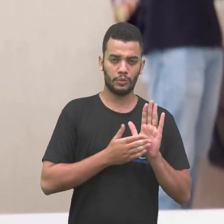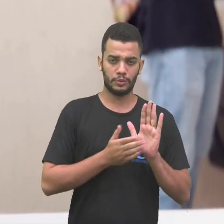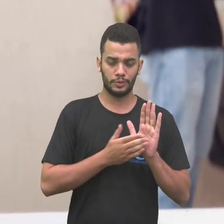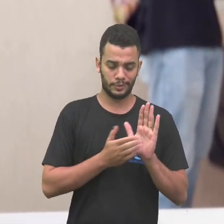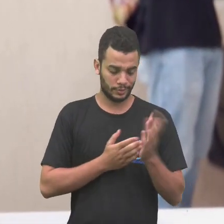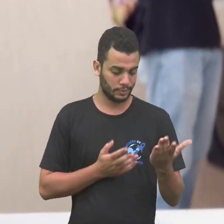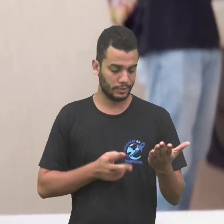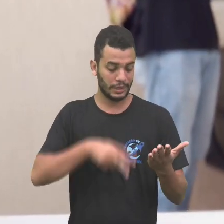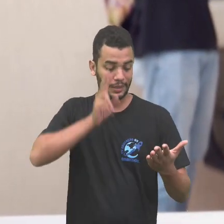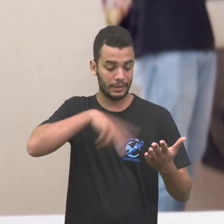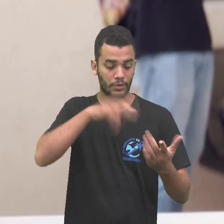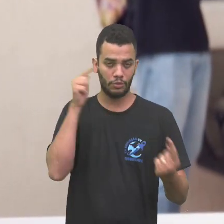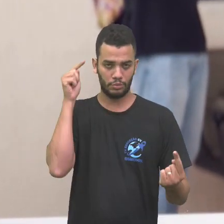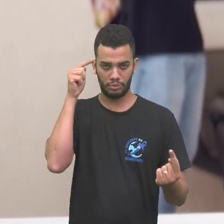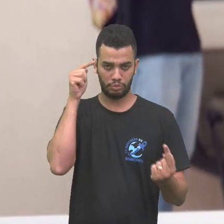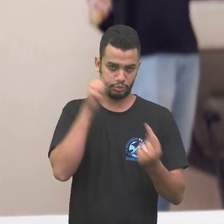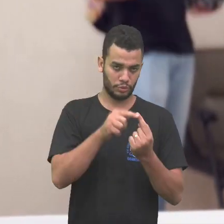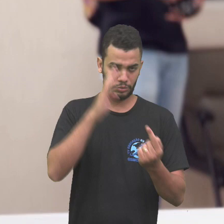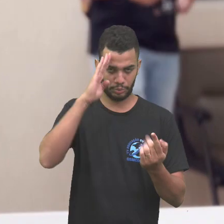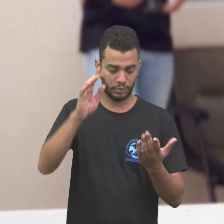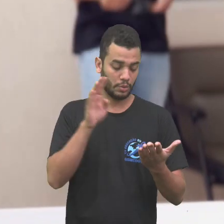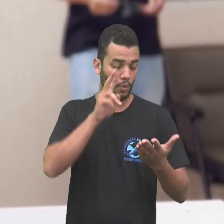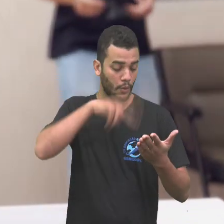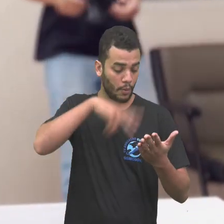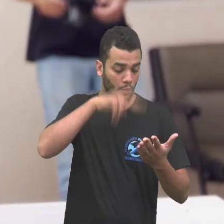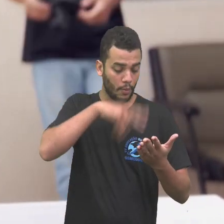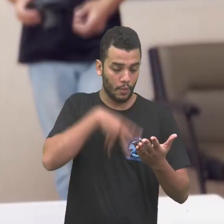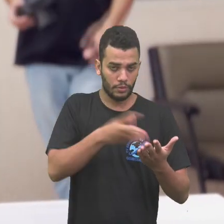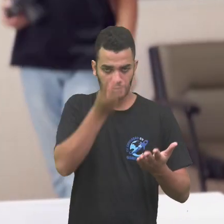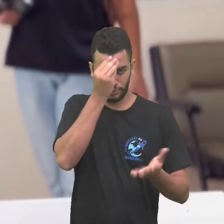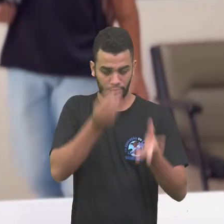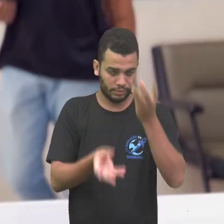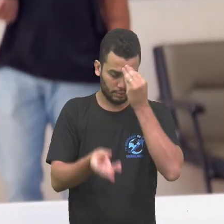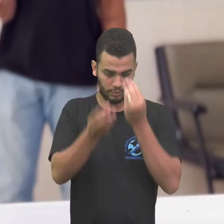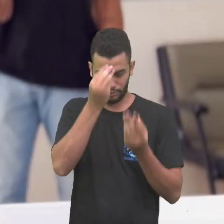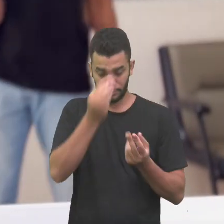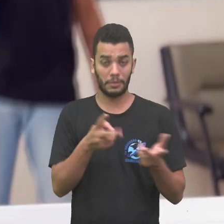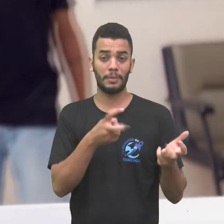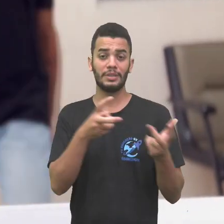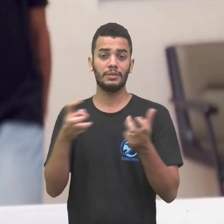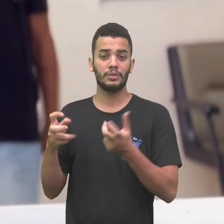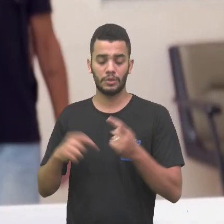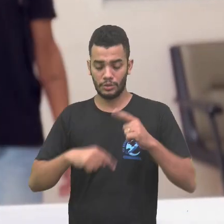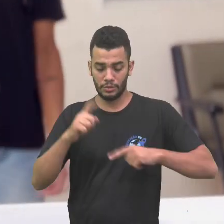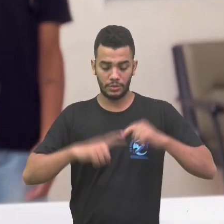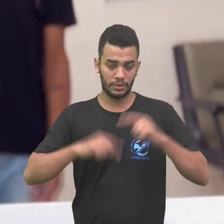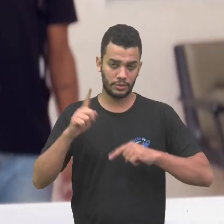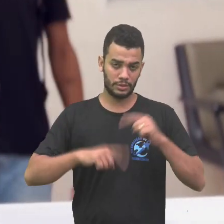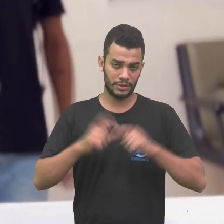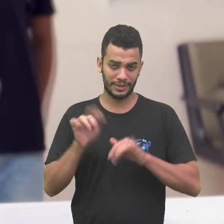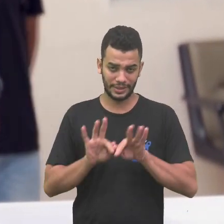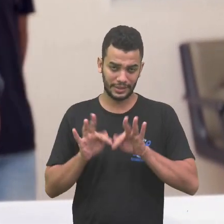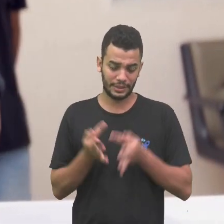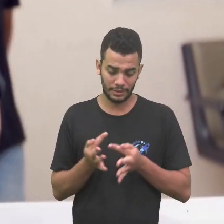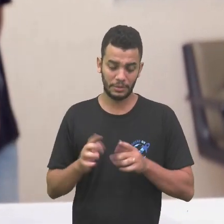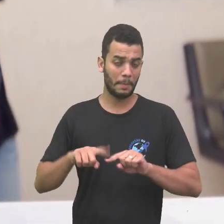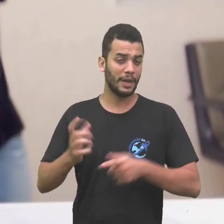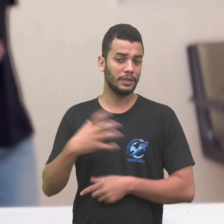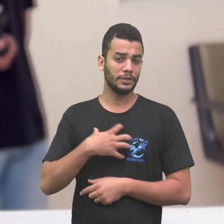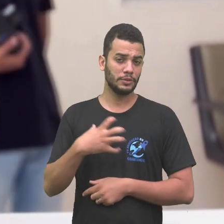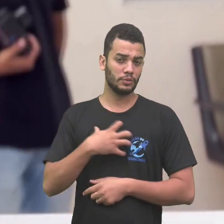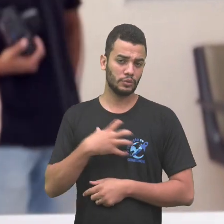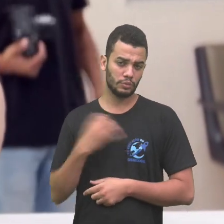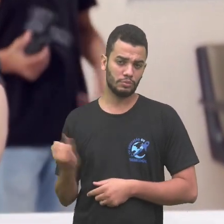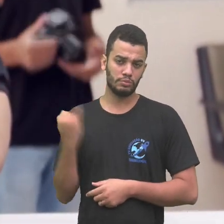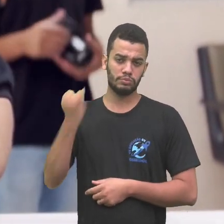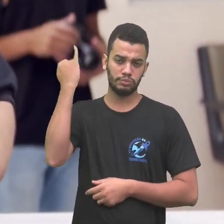Corretamente. Que a partir de duas ferramentas tão simples quanto eficientes, incentivou alunos e alunas do terceiro